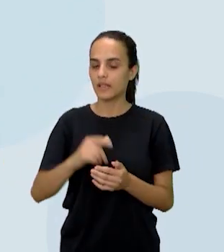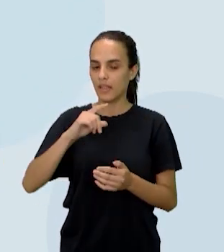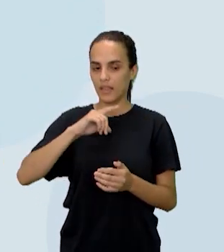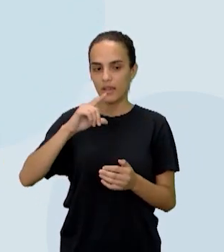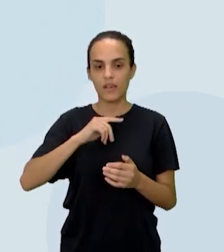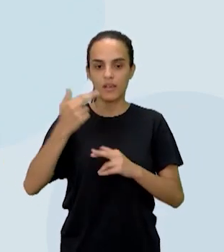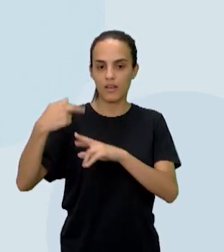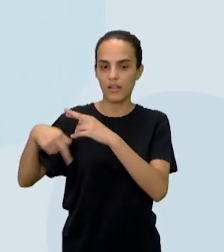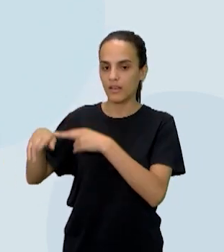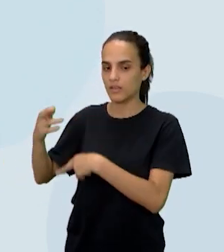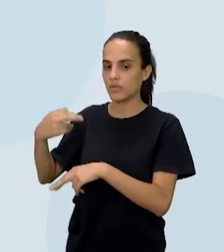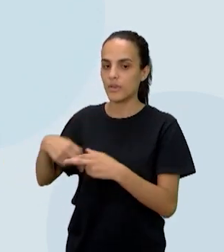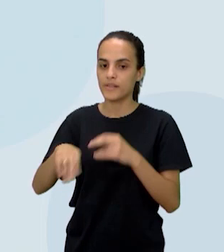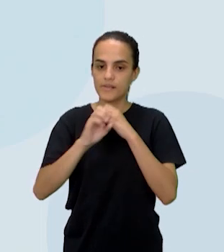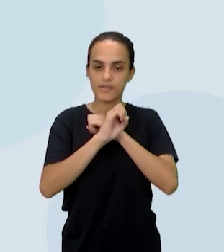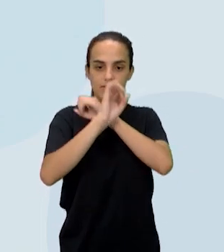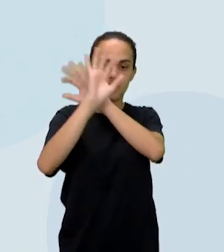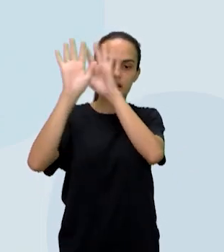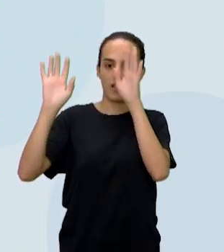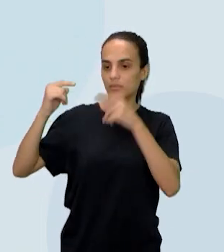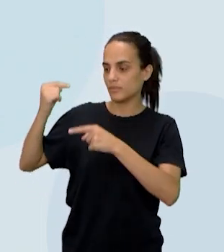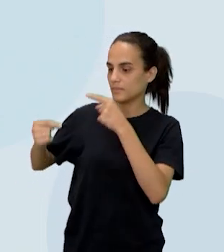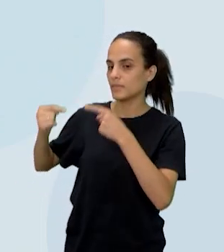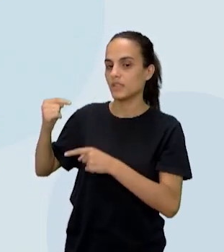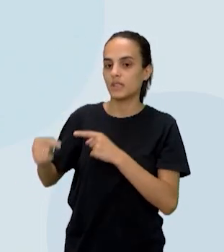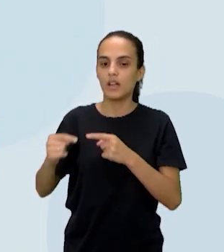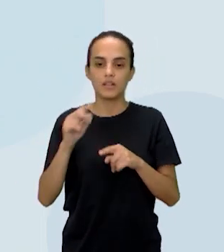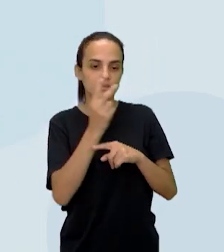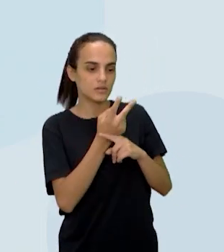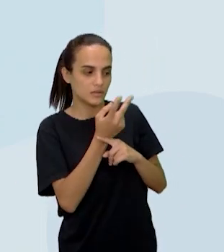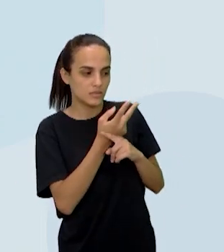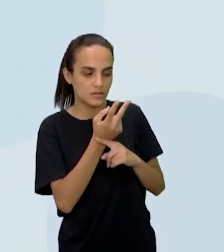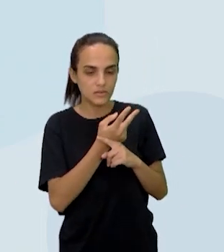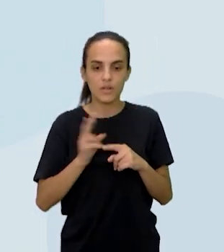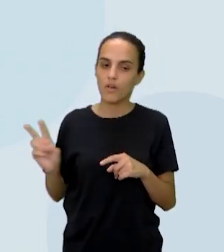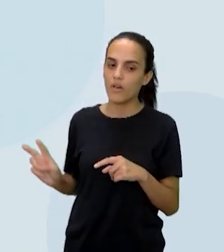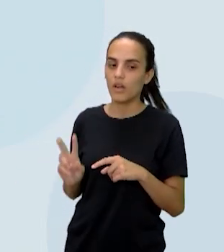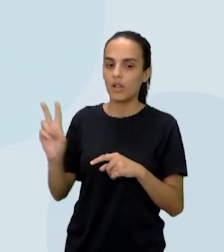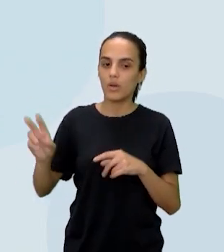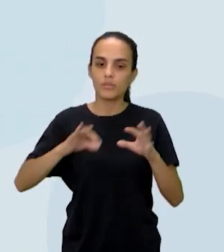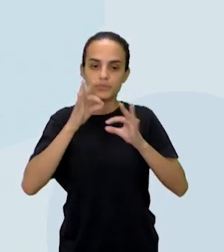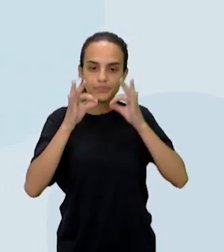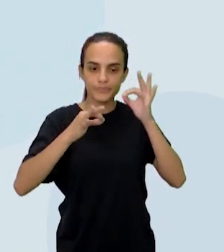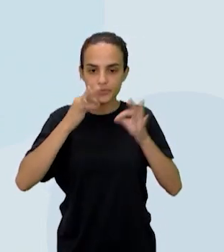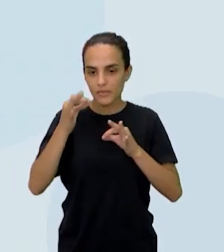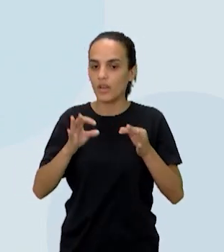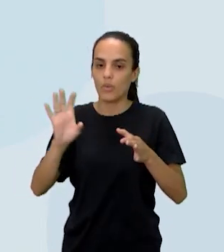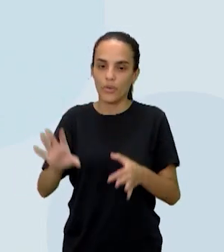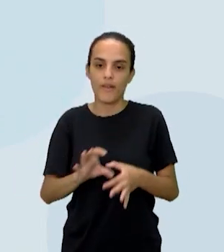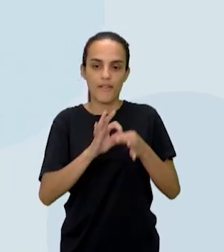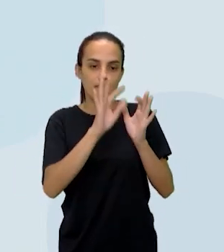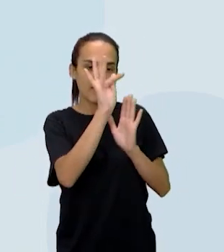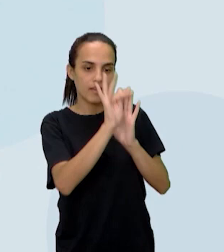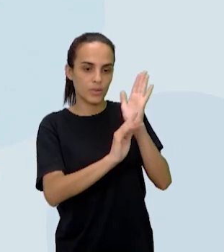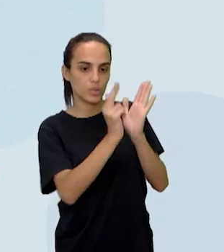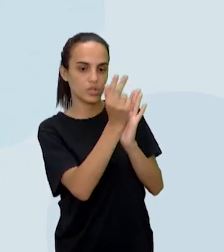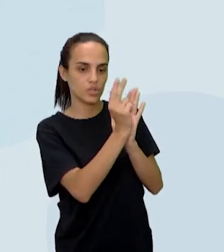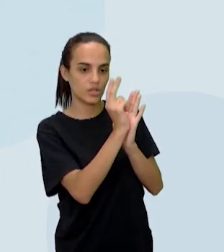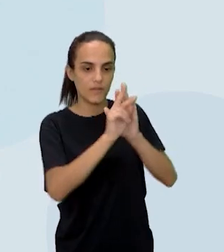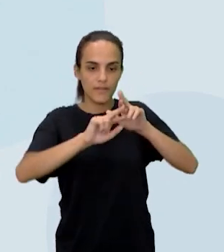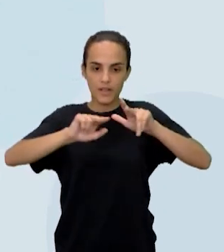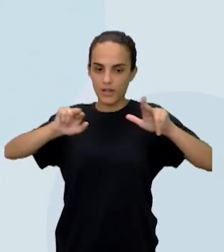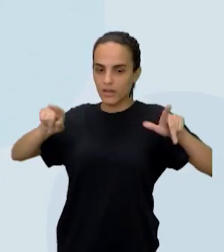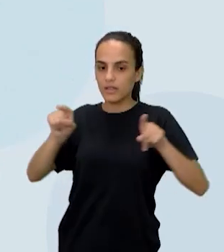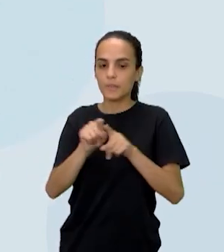relações lógico-discursivas analisando o valor argumentativo dos conectivos em textos de gêneros variados, além dos elementos